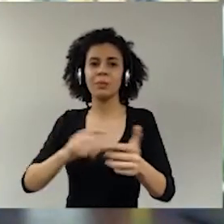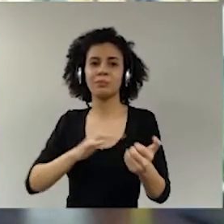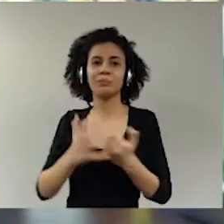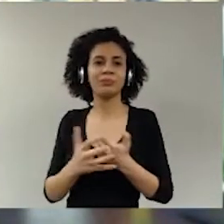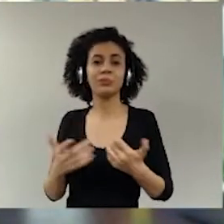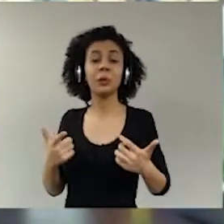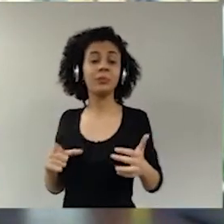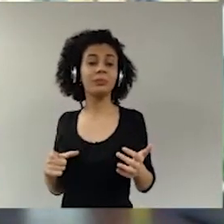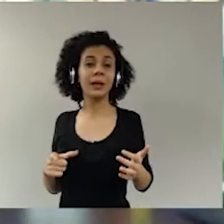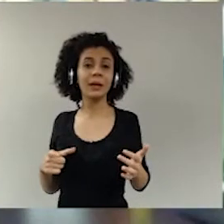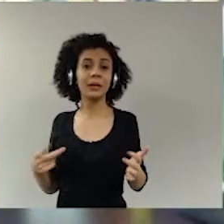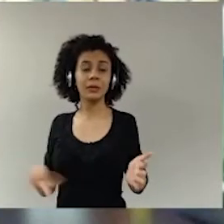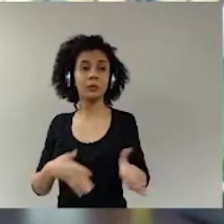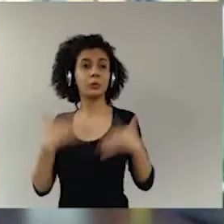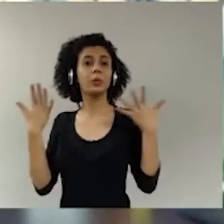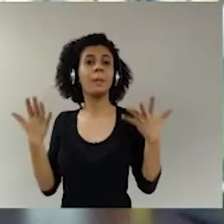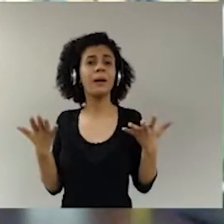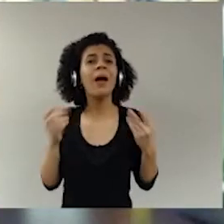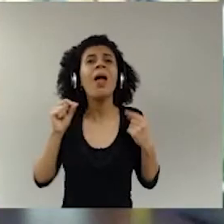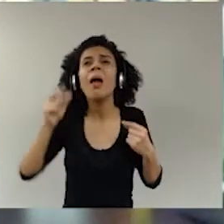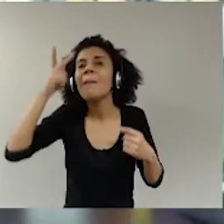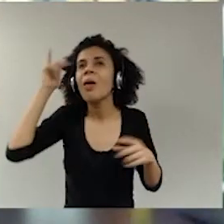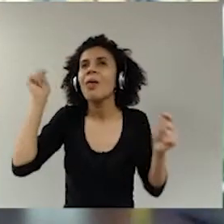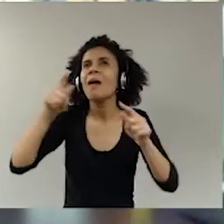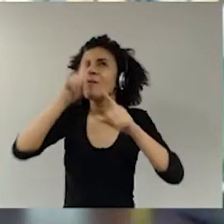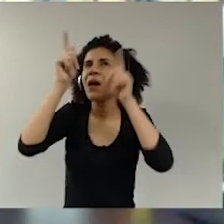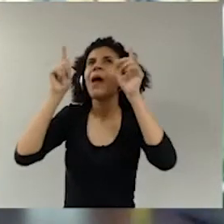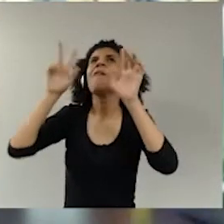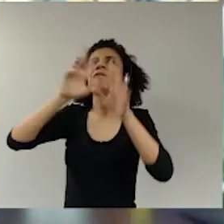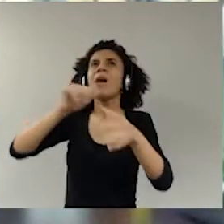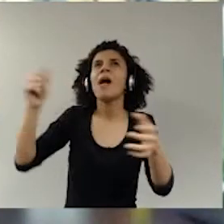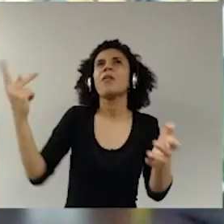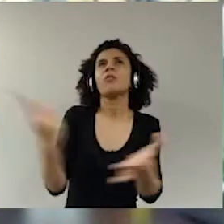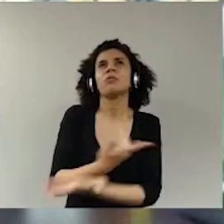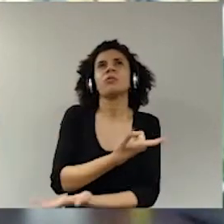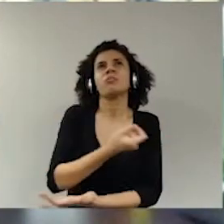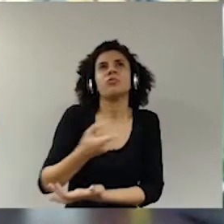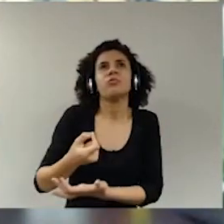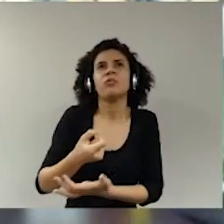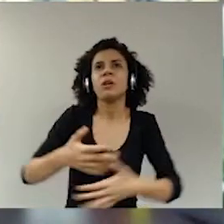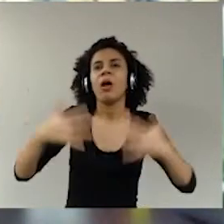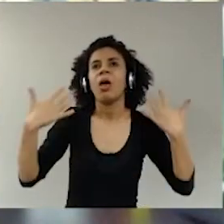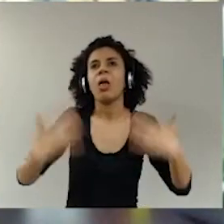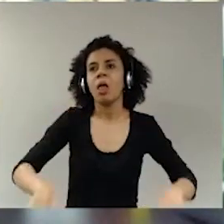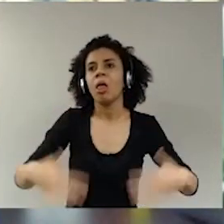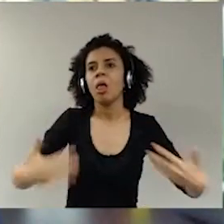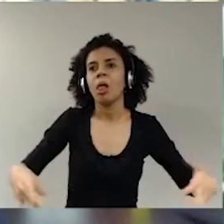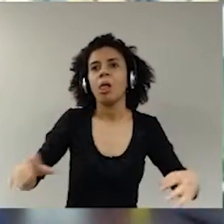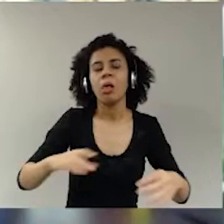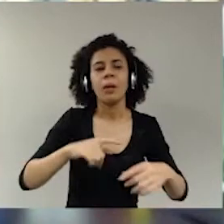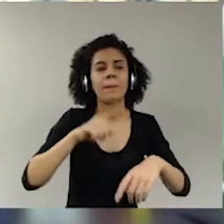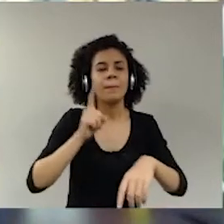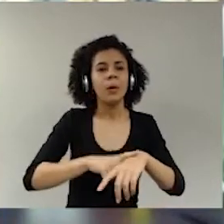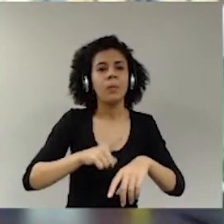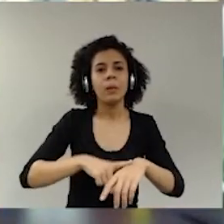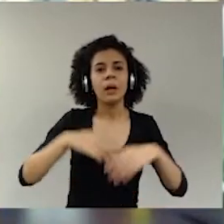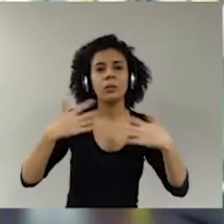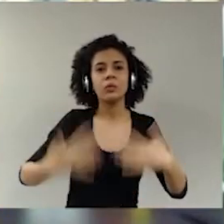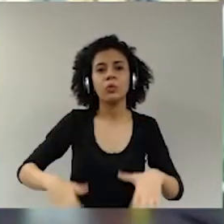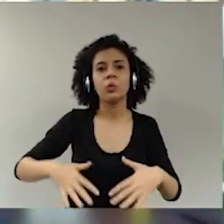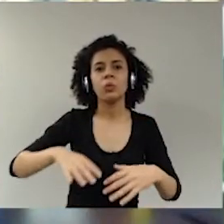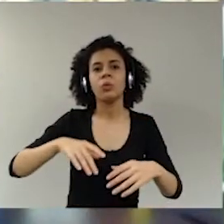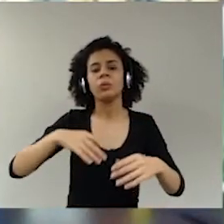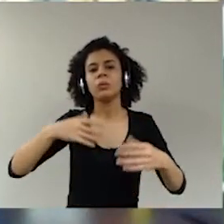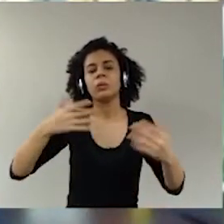pandemia. Quem diria que em 2020 nós teríamos uma crise sanitária nessa